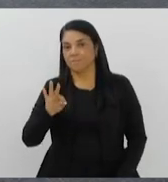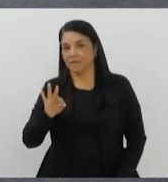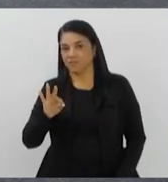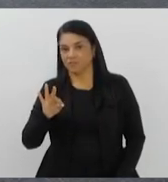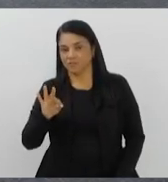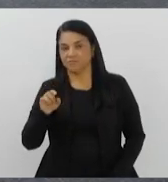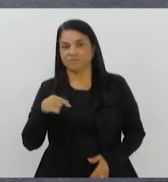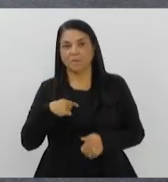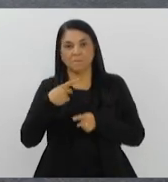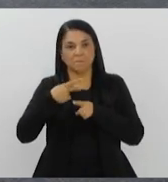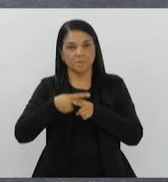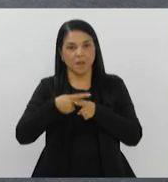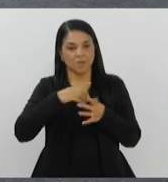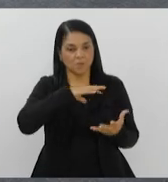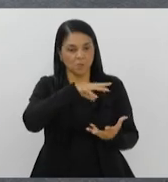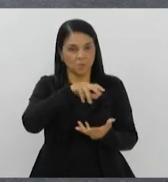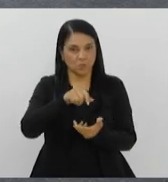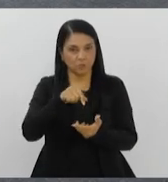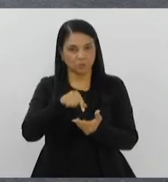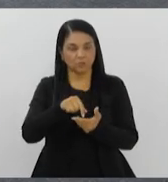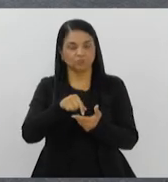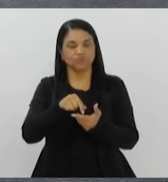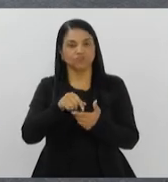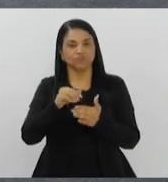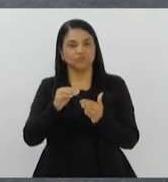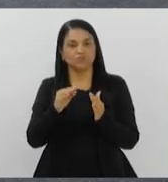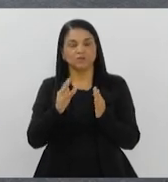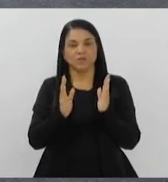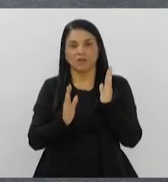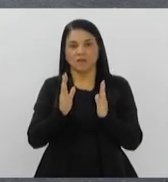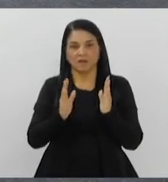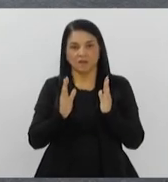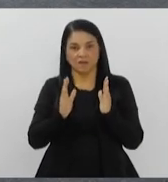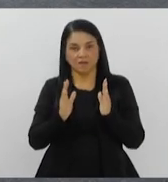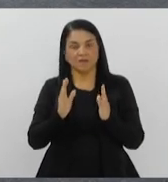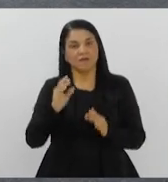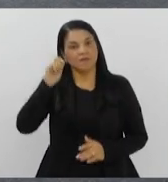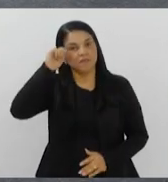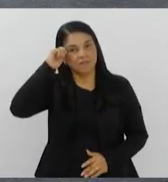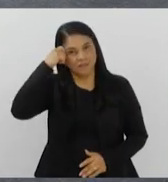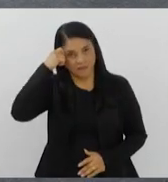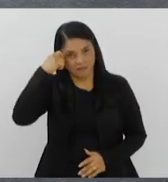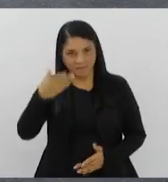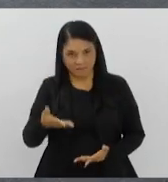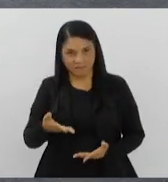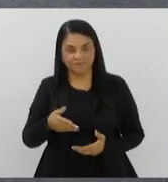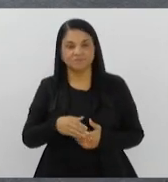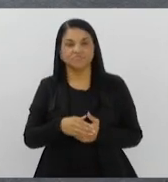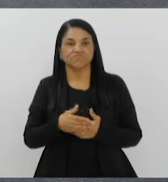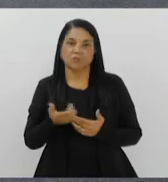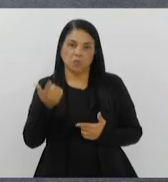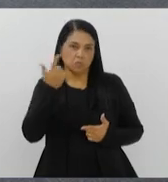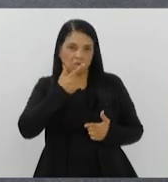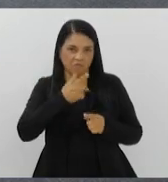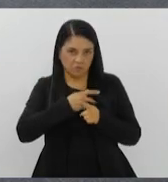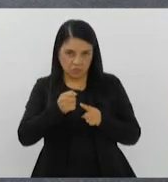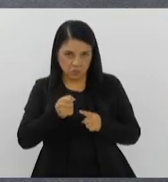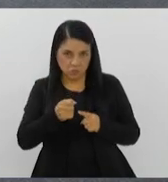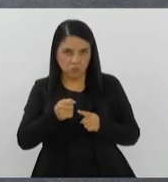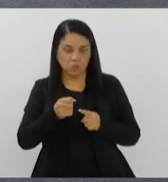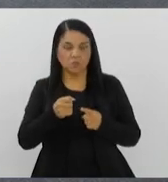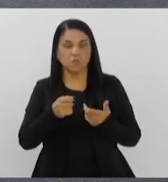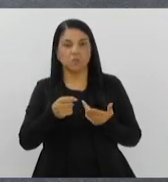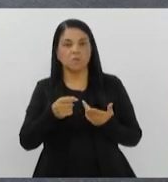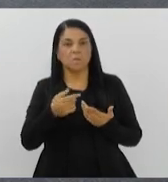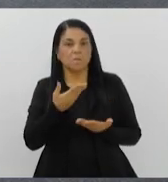internacional de excelência negra. Então, o BK foi um dos concorrentes. Infelizmente, não veio a ganhar nesse quesito